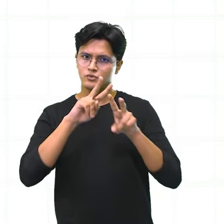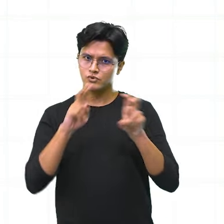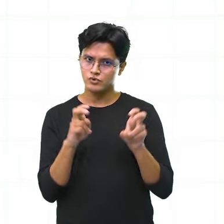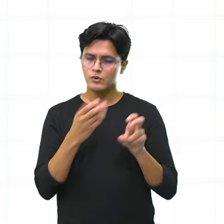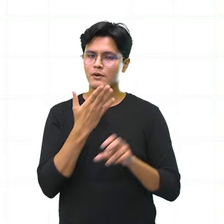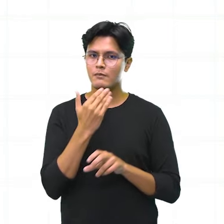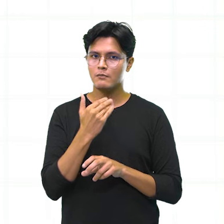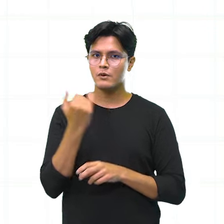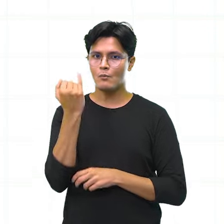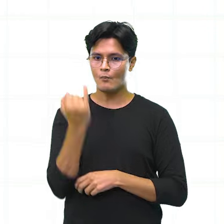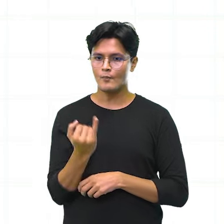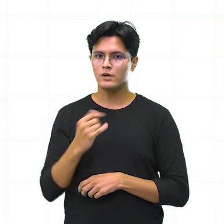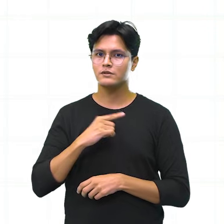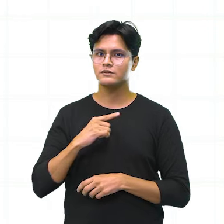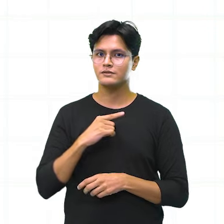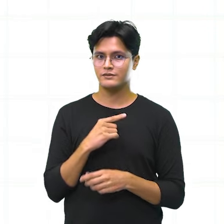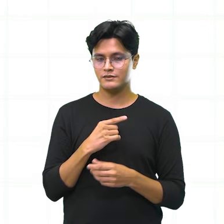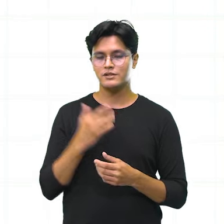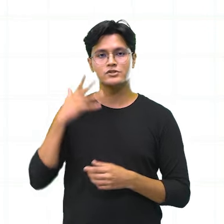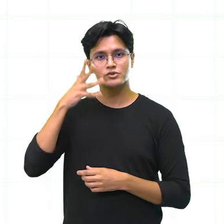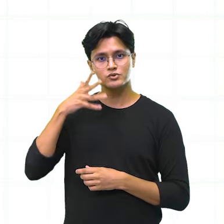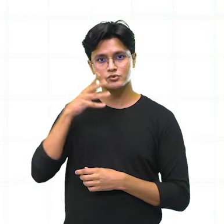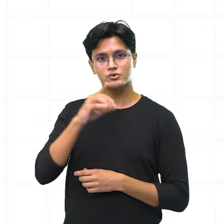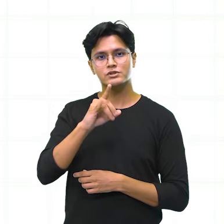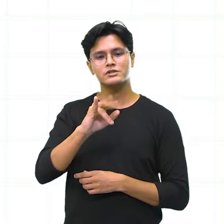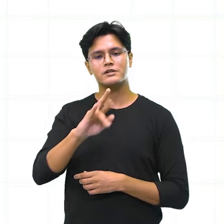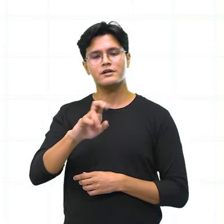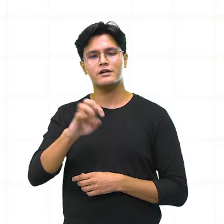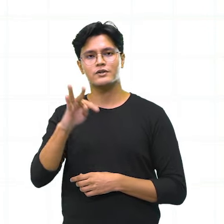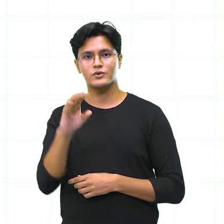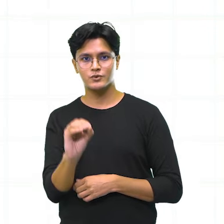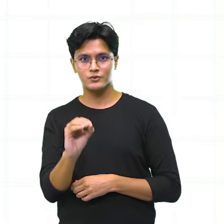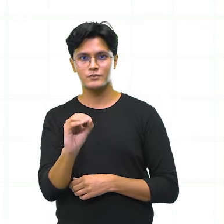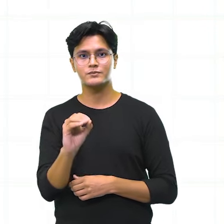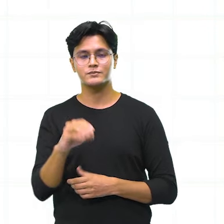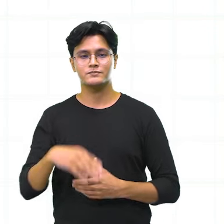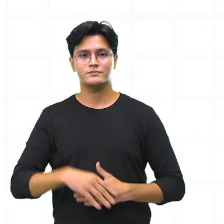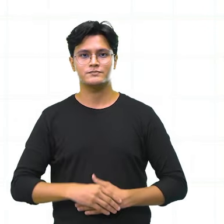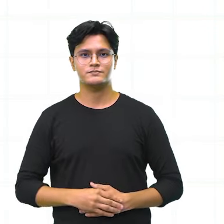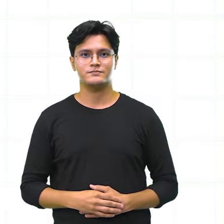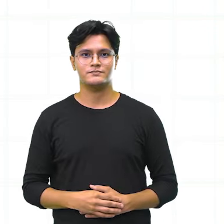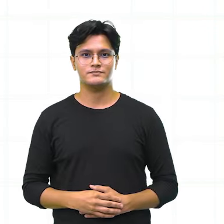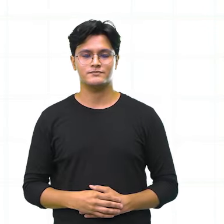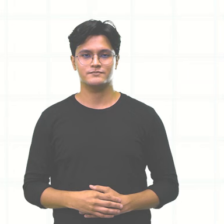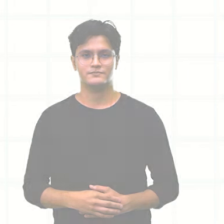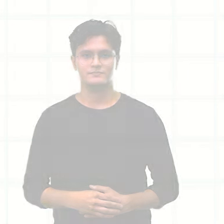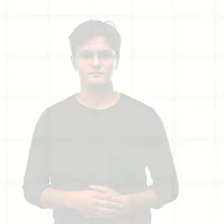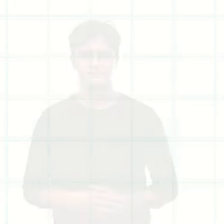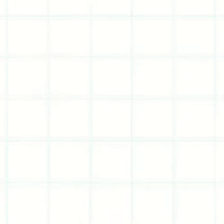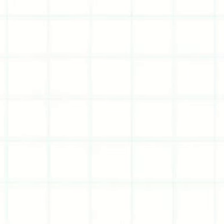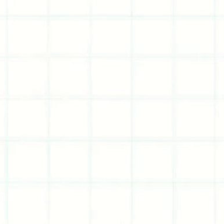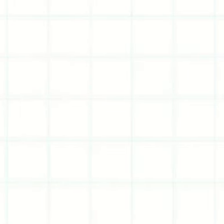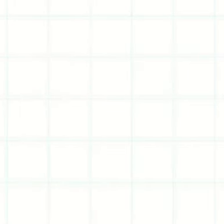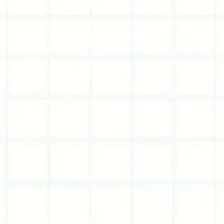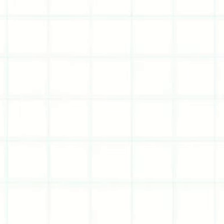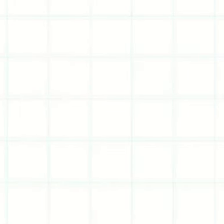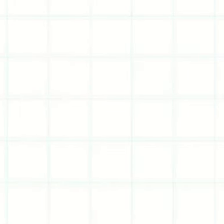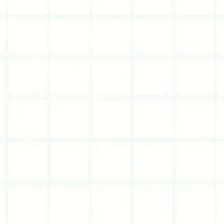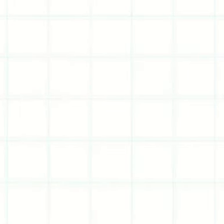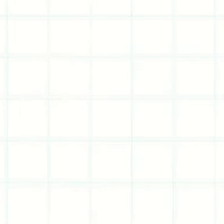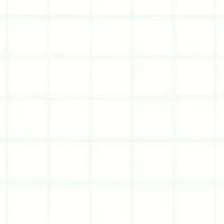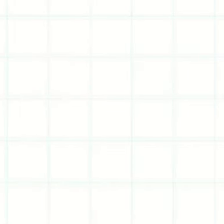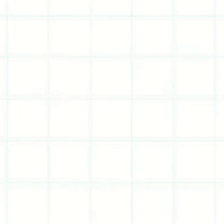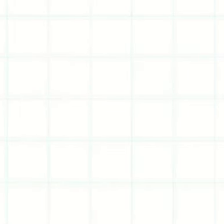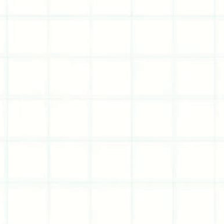Nós tivemos um discurso indireto ali, quando a amiga replica, né, a fala da outra amiga